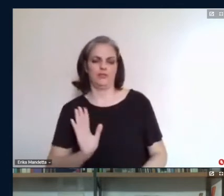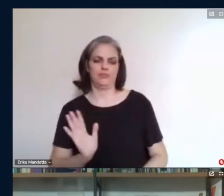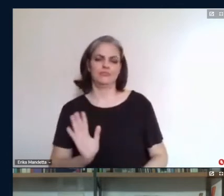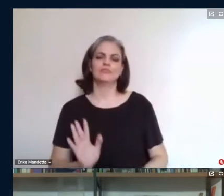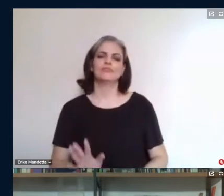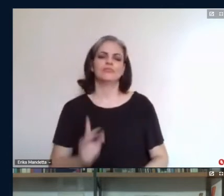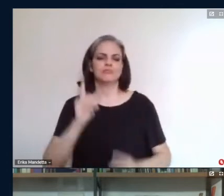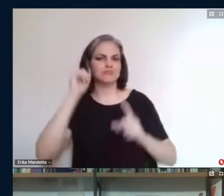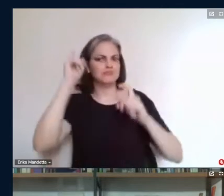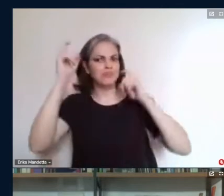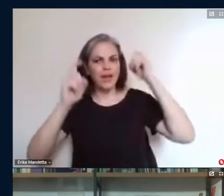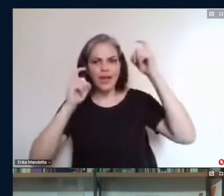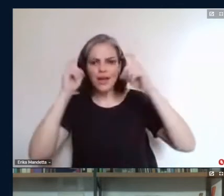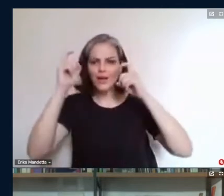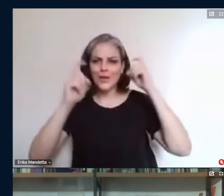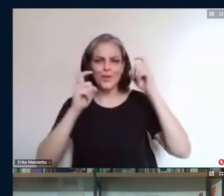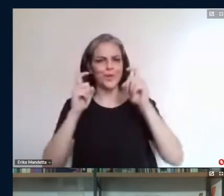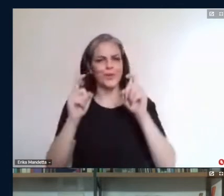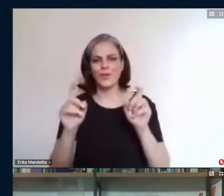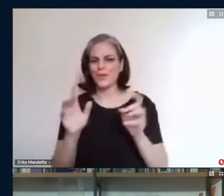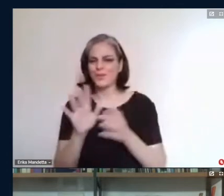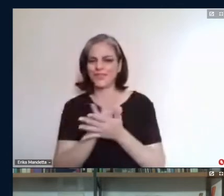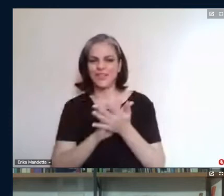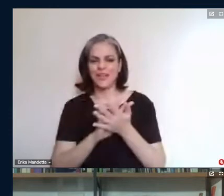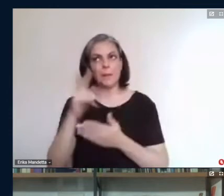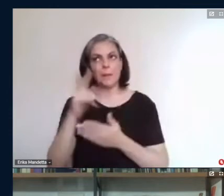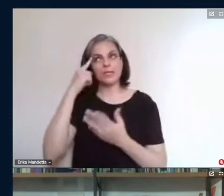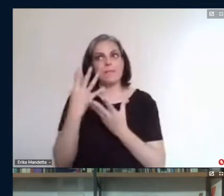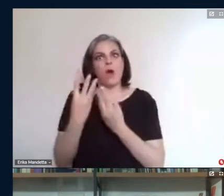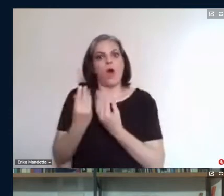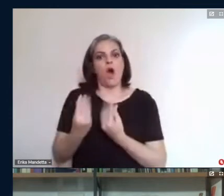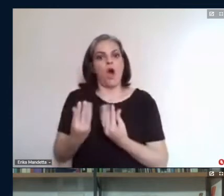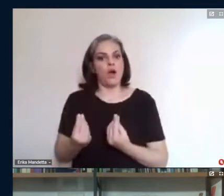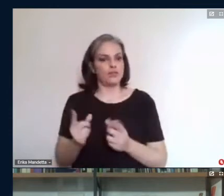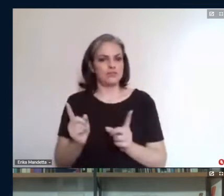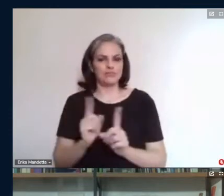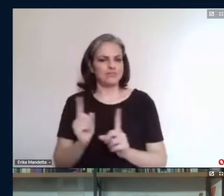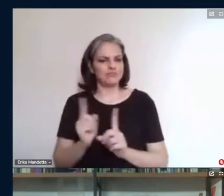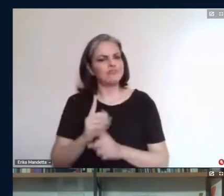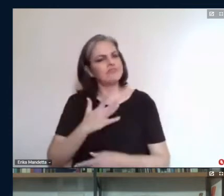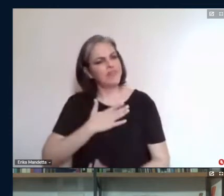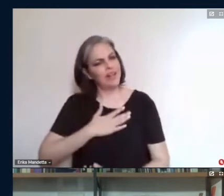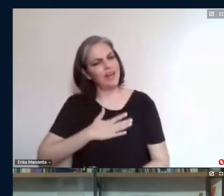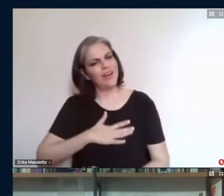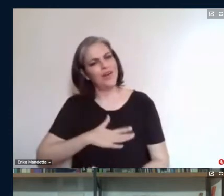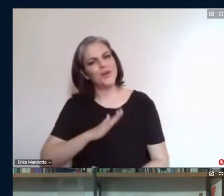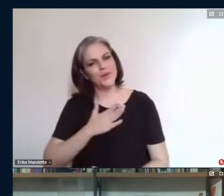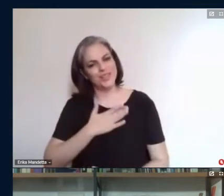se preocupe em achar que são muitas coisas, realmente